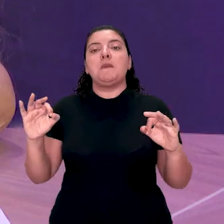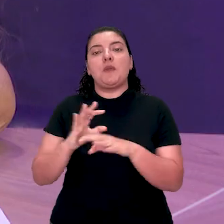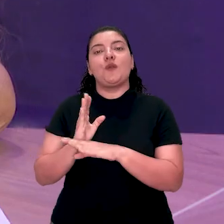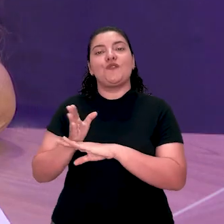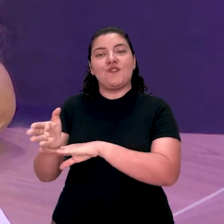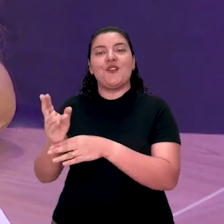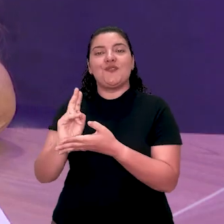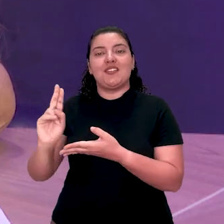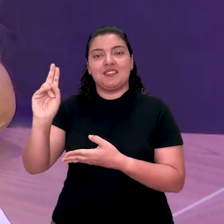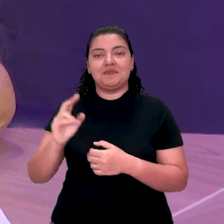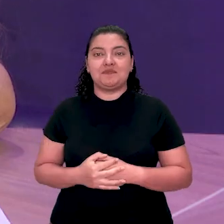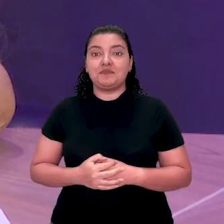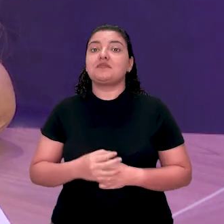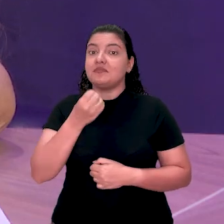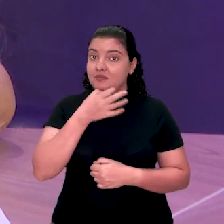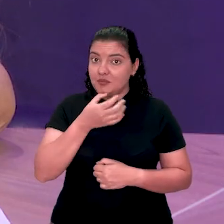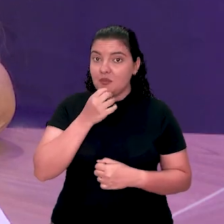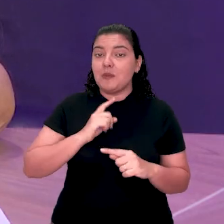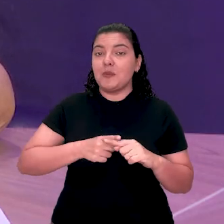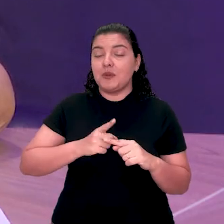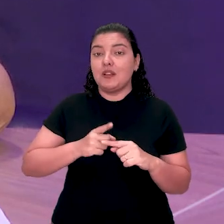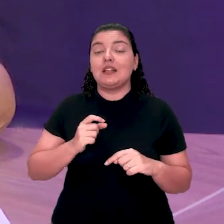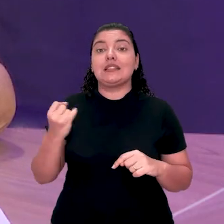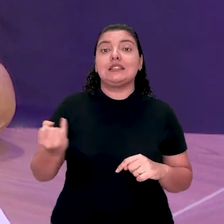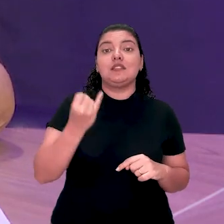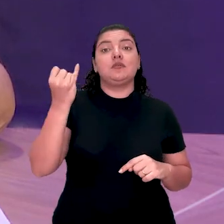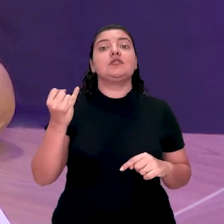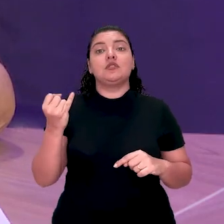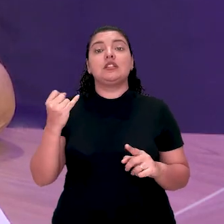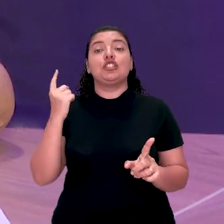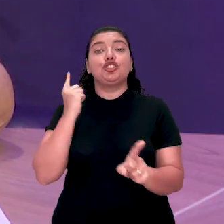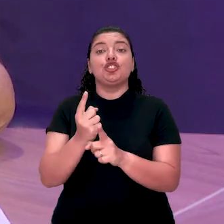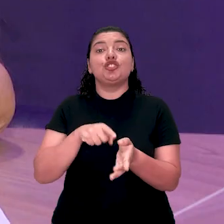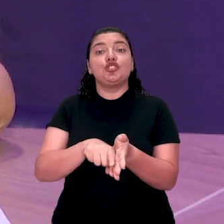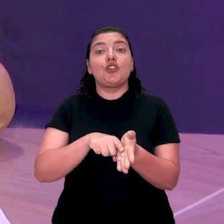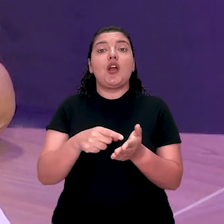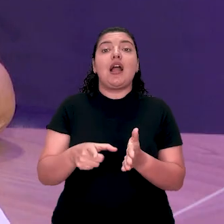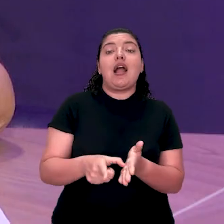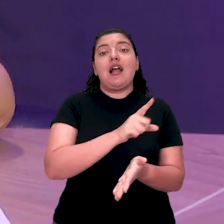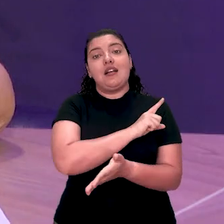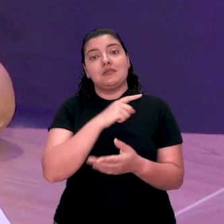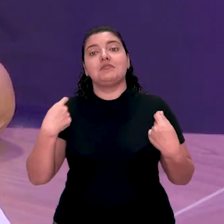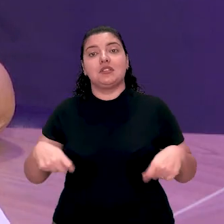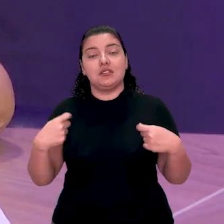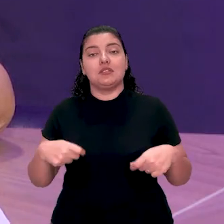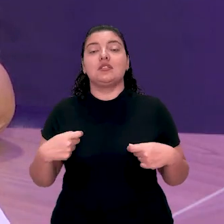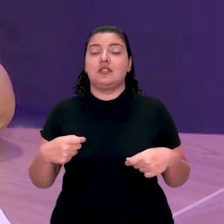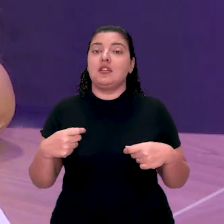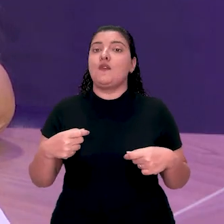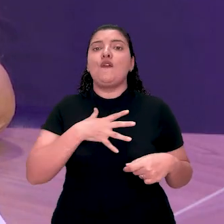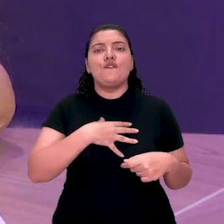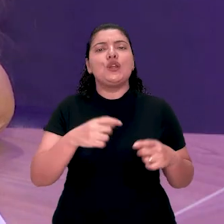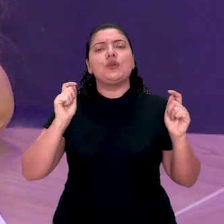para a universidade. É muito bom você falar isso, porque é importante o diagnóstico mais precoce possível. Isso. E seu filho pode